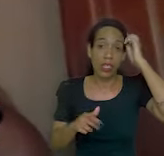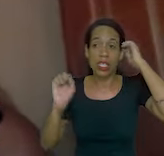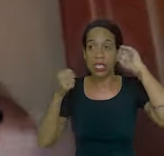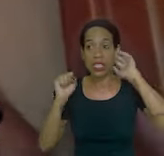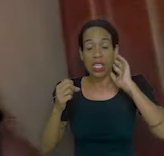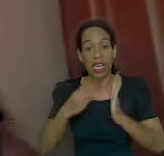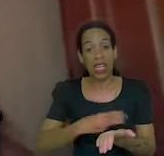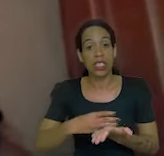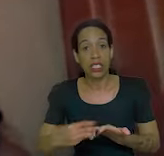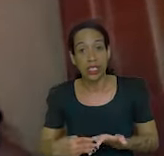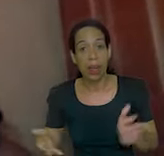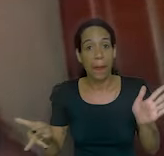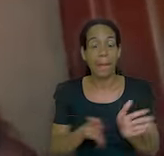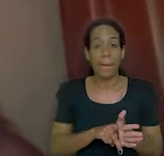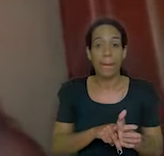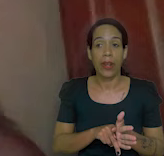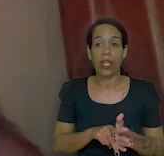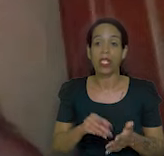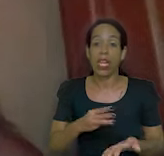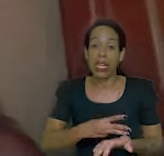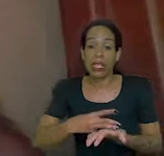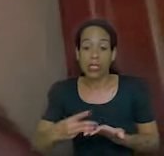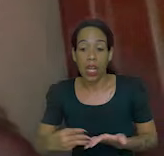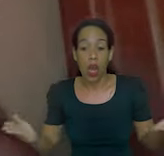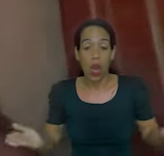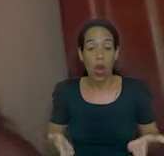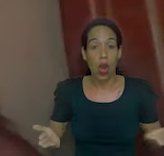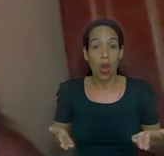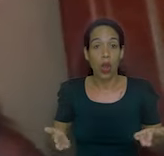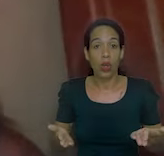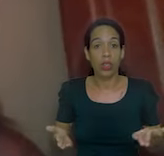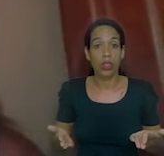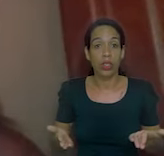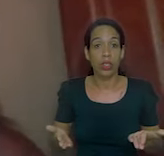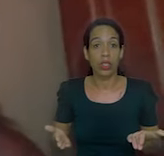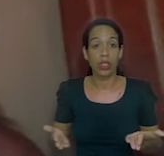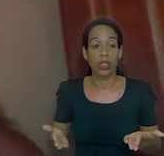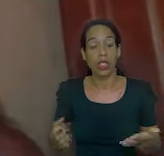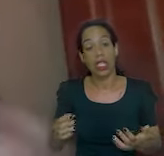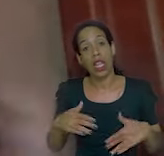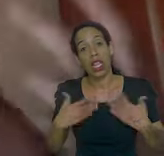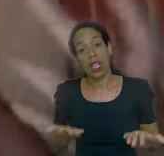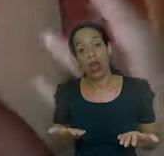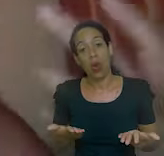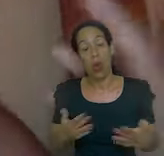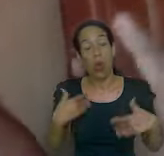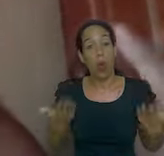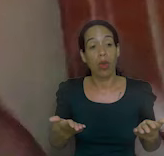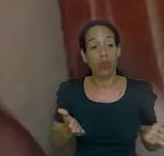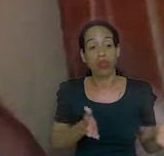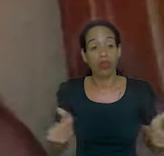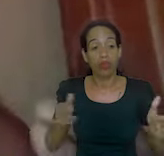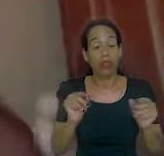sim da terceirização em si. Se a terceirização hoje em dia ela é lícita ou ela é ilícita, e não em qual